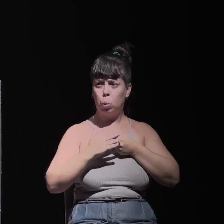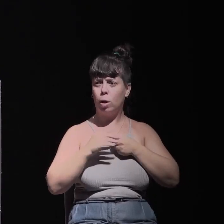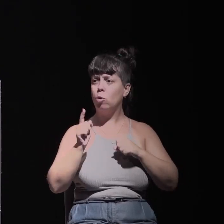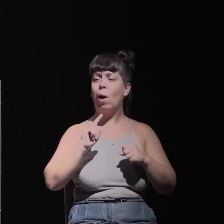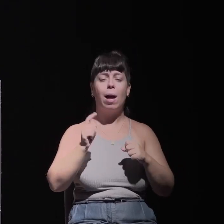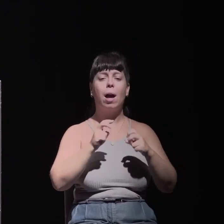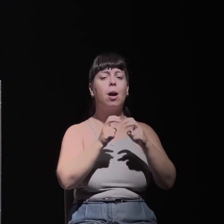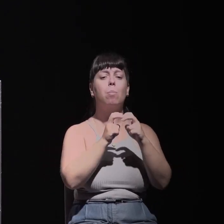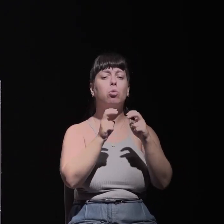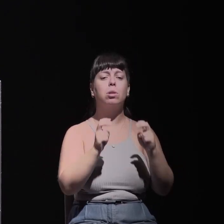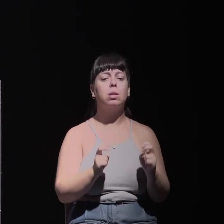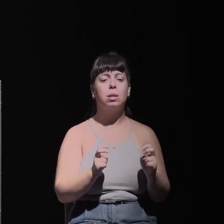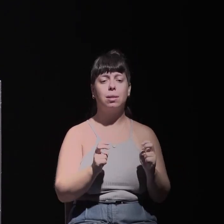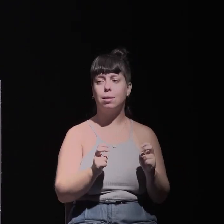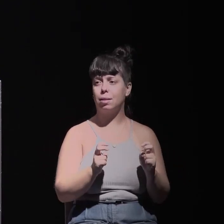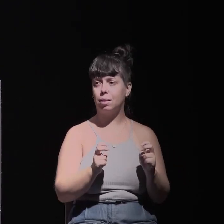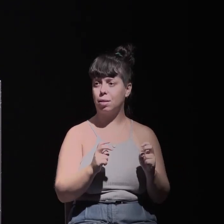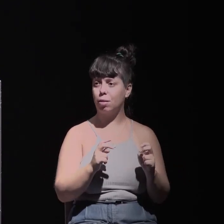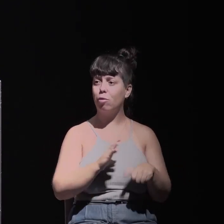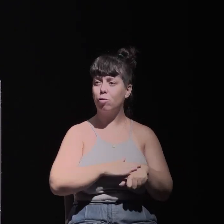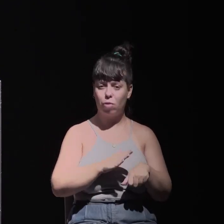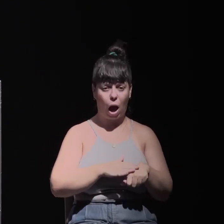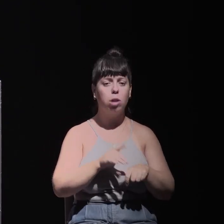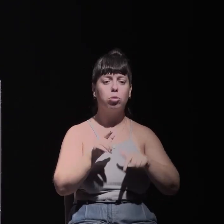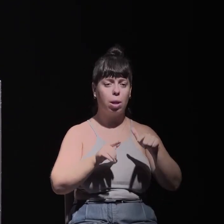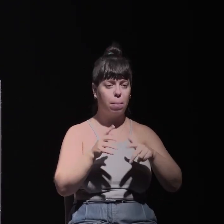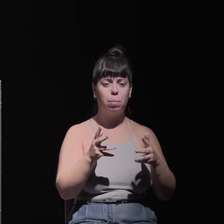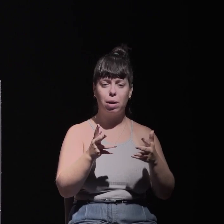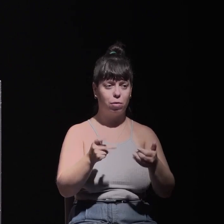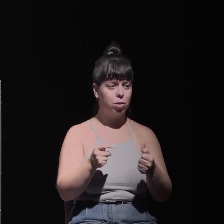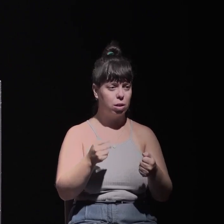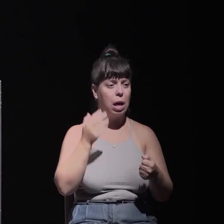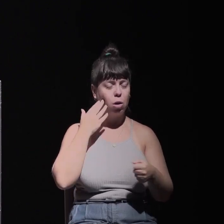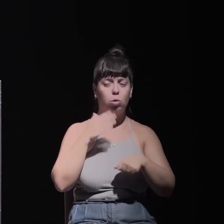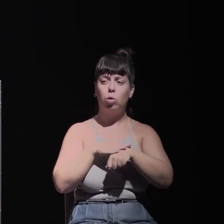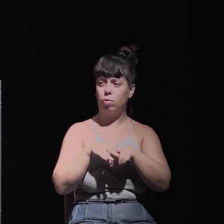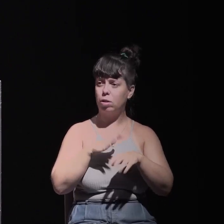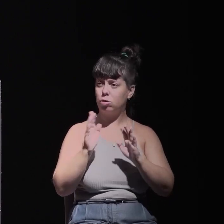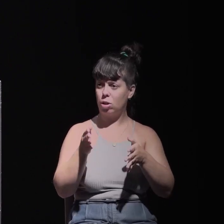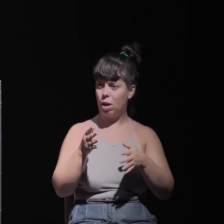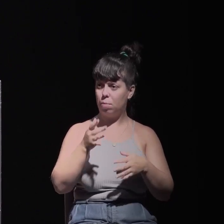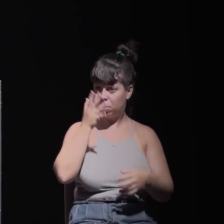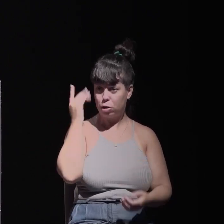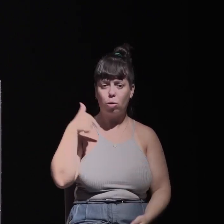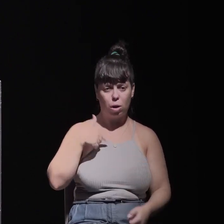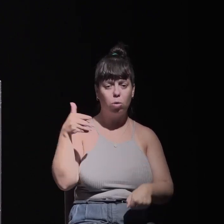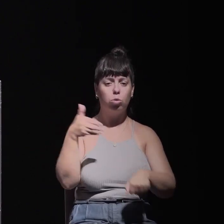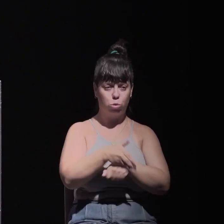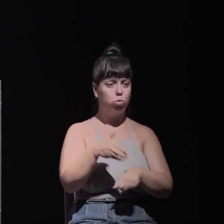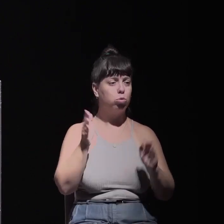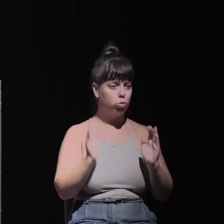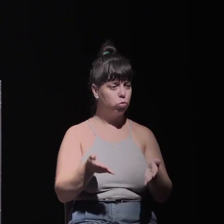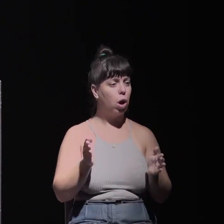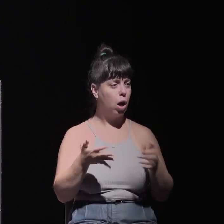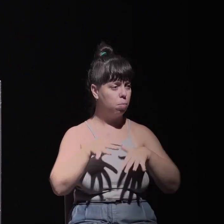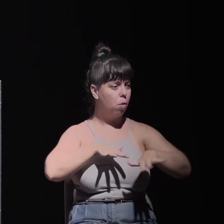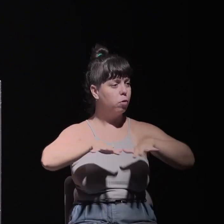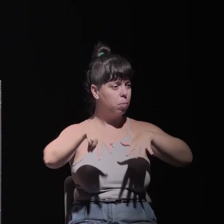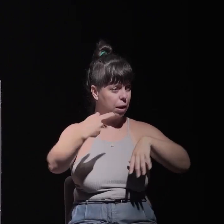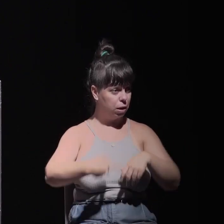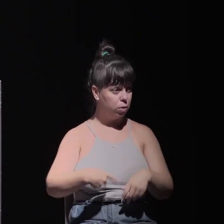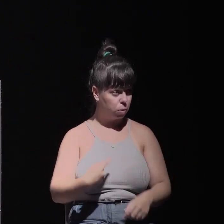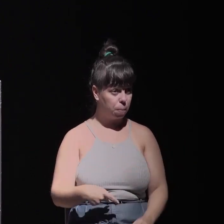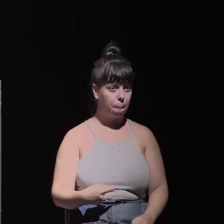o museu não faça e faz maravilhosamente bem, fala inclusive com pessoa que já participou de diversos movimentos aqui